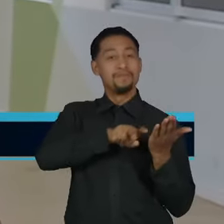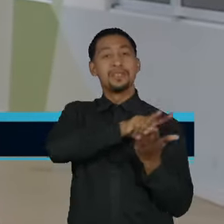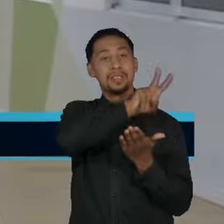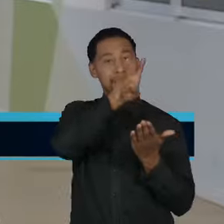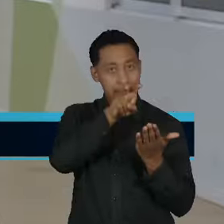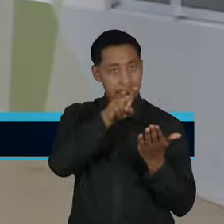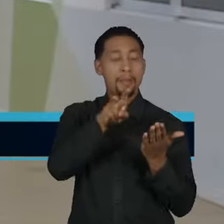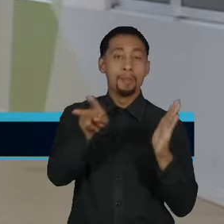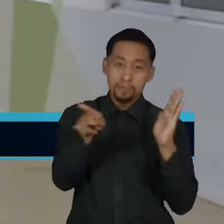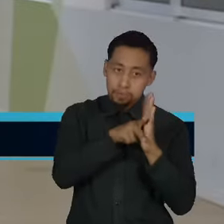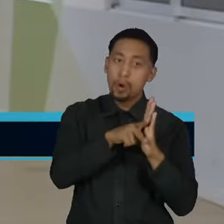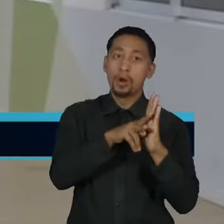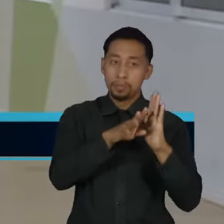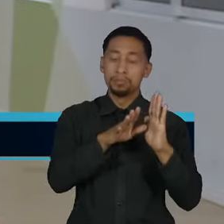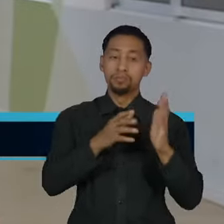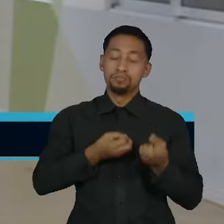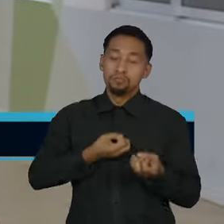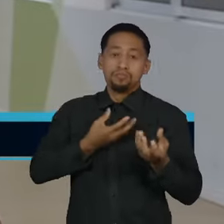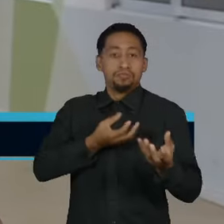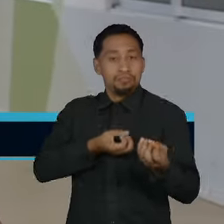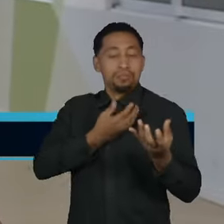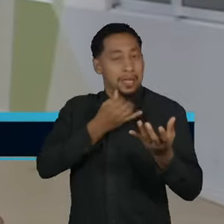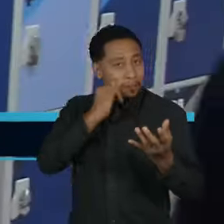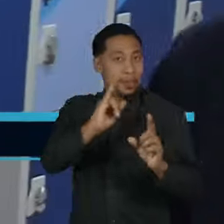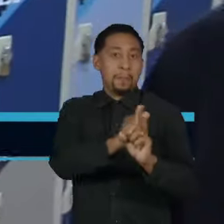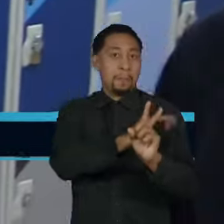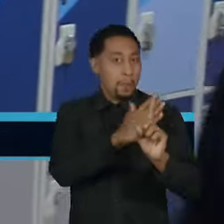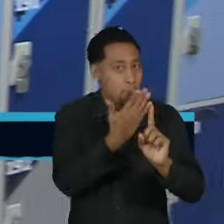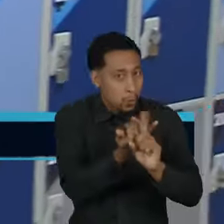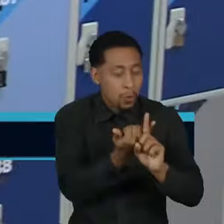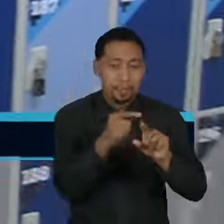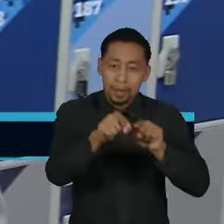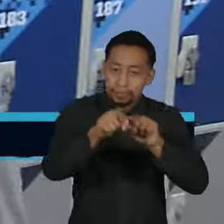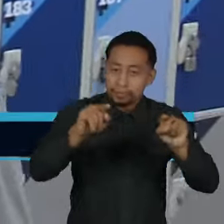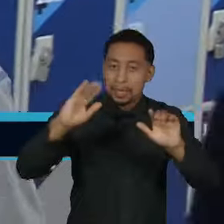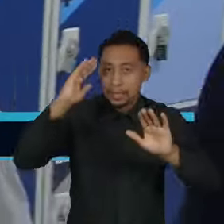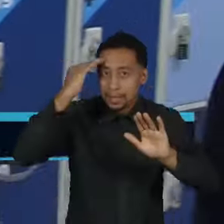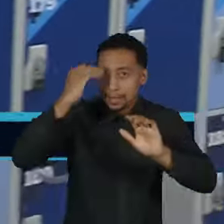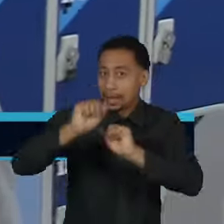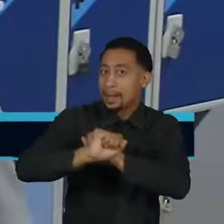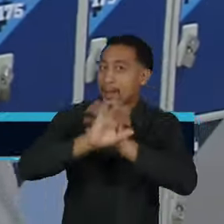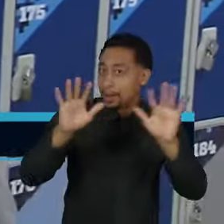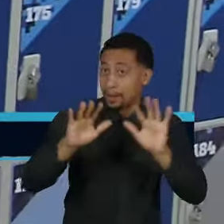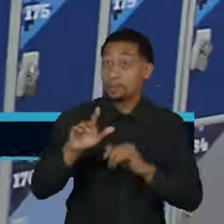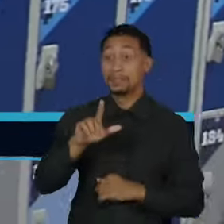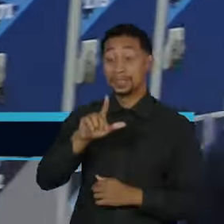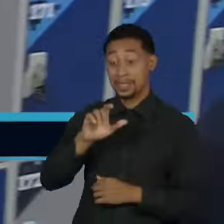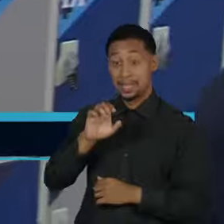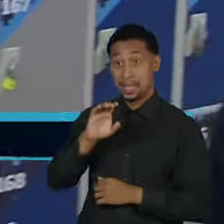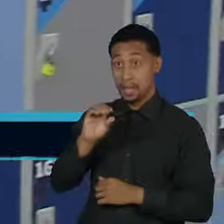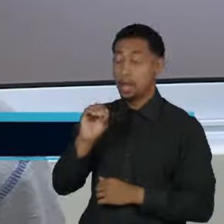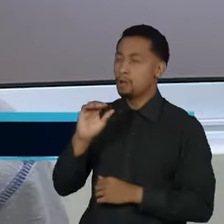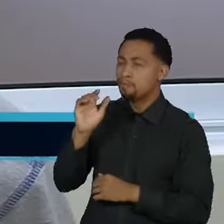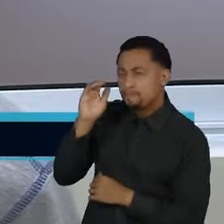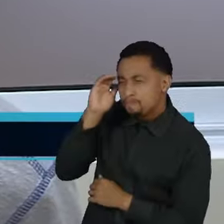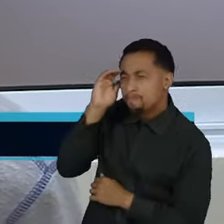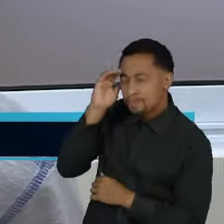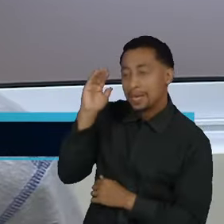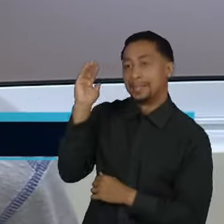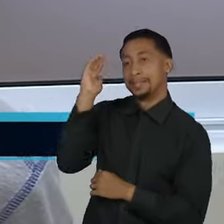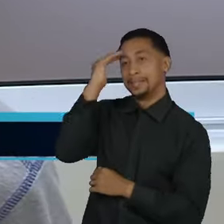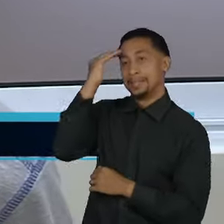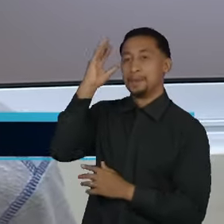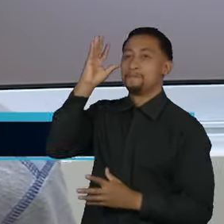tenham a possibilidade de se expressar e compreender. Leonardo ouve a tudo com atenção e já entendeu o recado. Falta